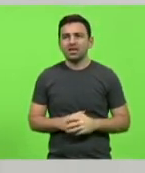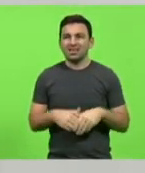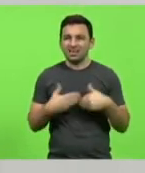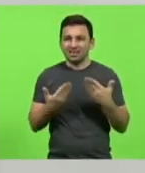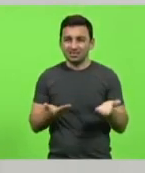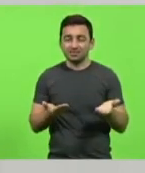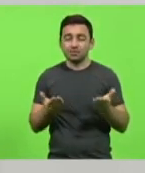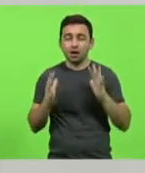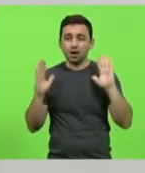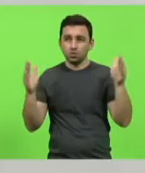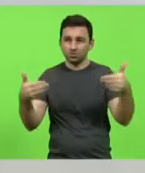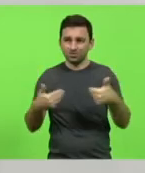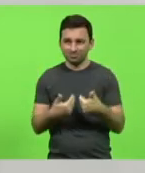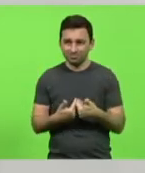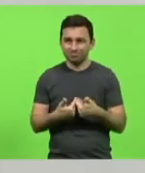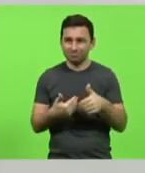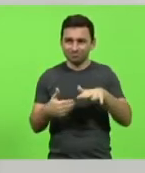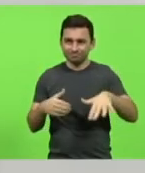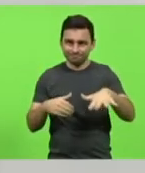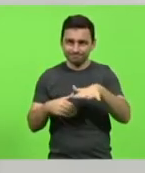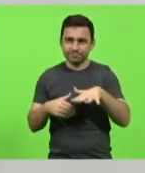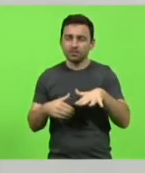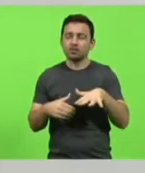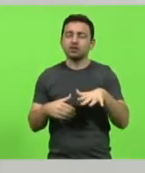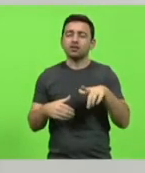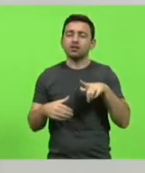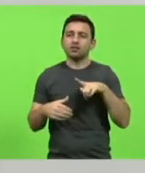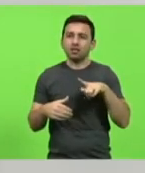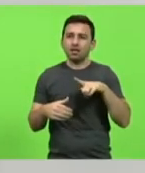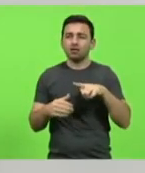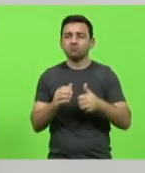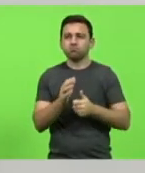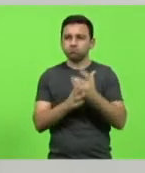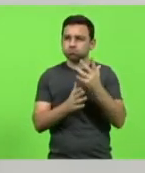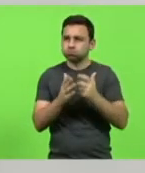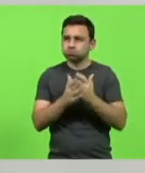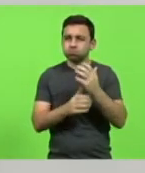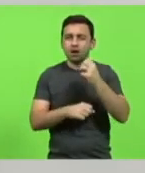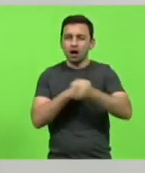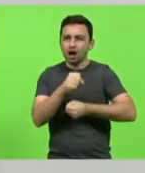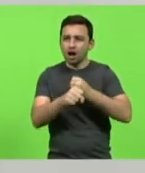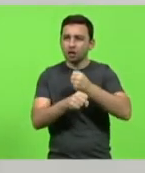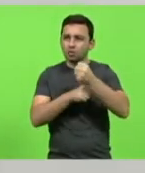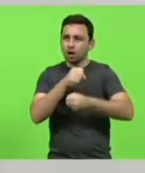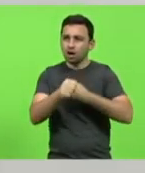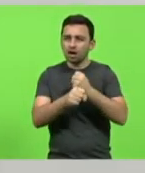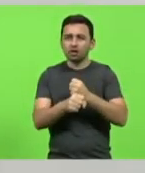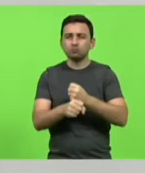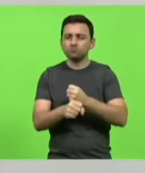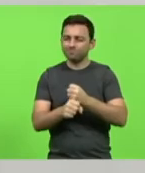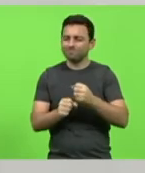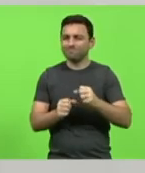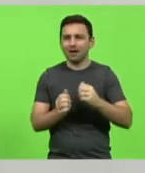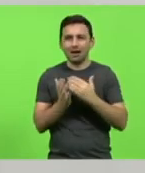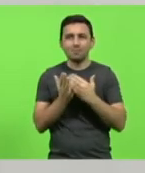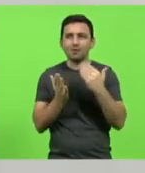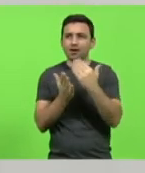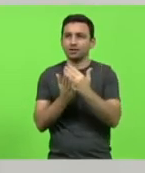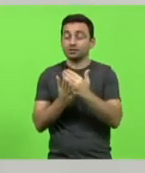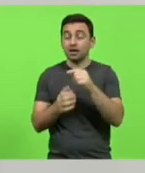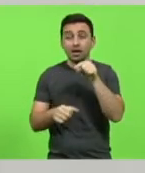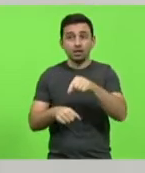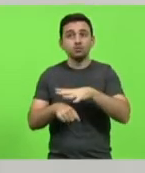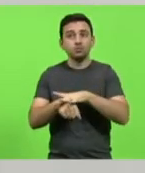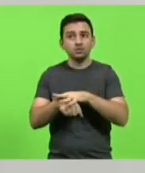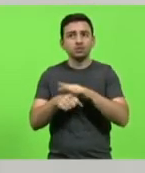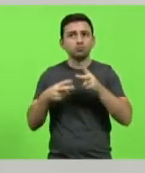autismo tem milhares de novos casos a cada ano em nosso país e é uma doença permanente que pode afetar